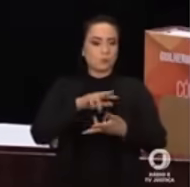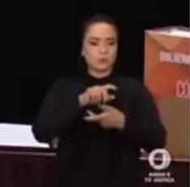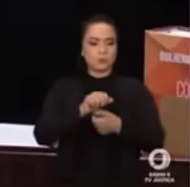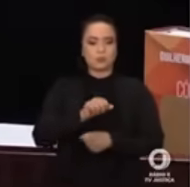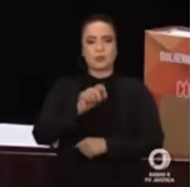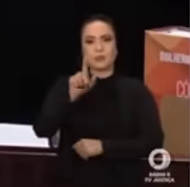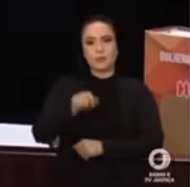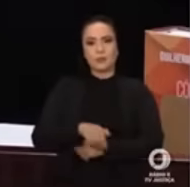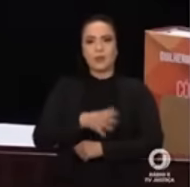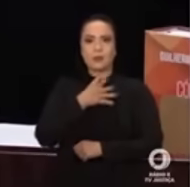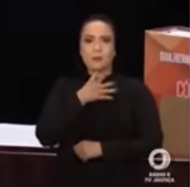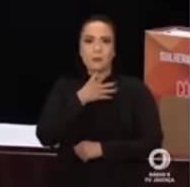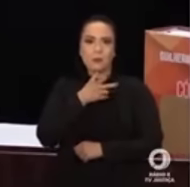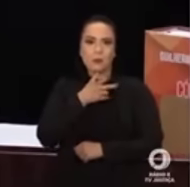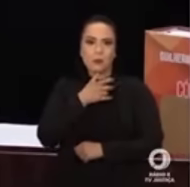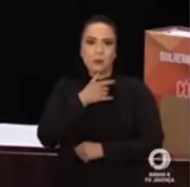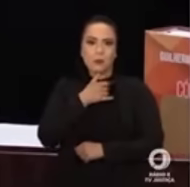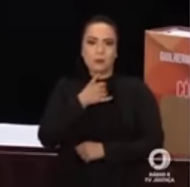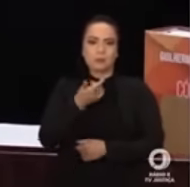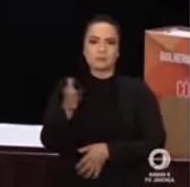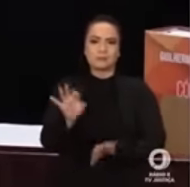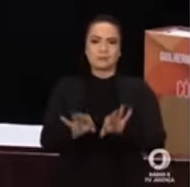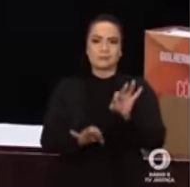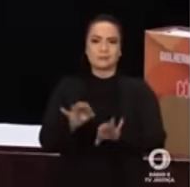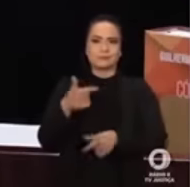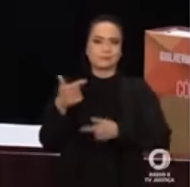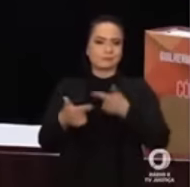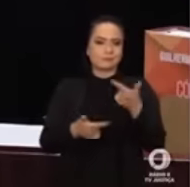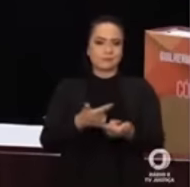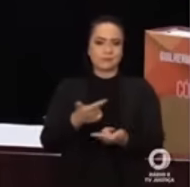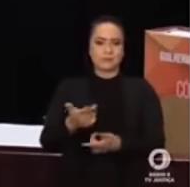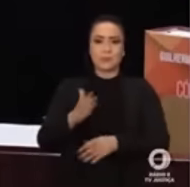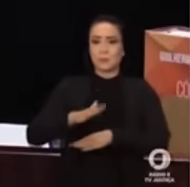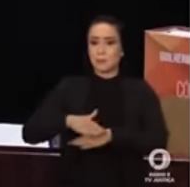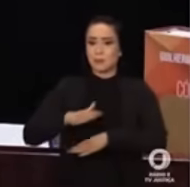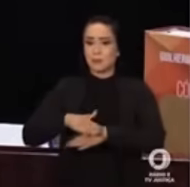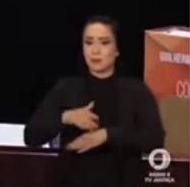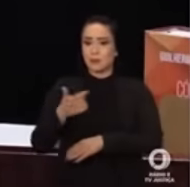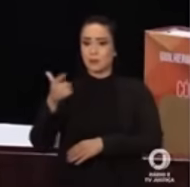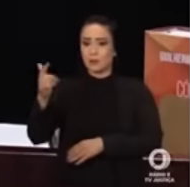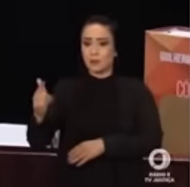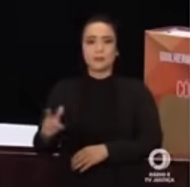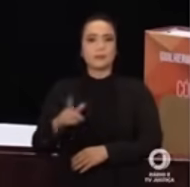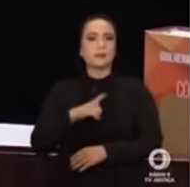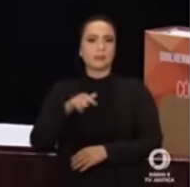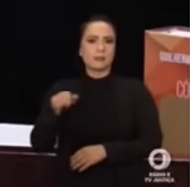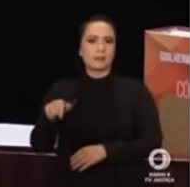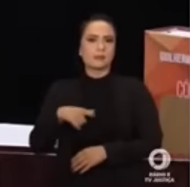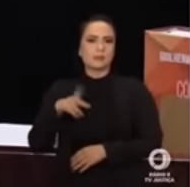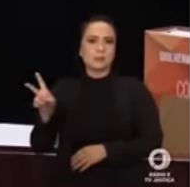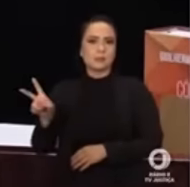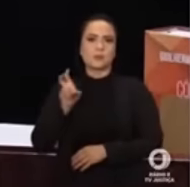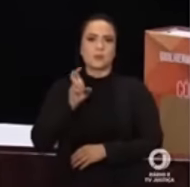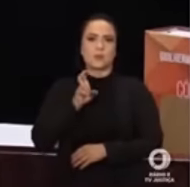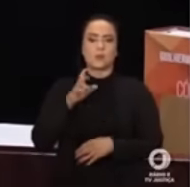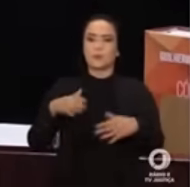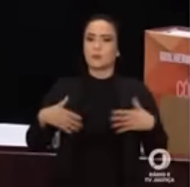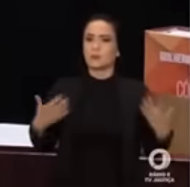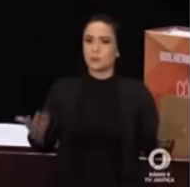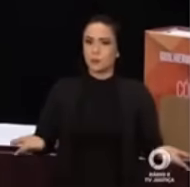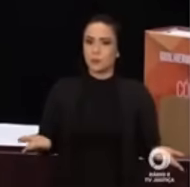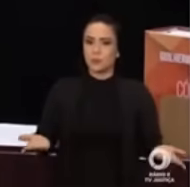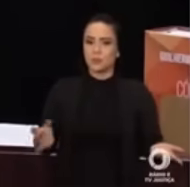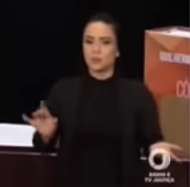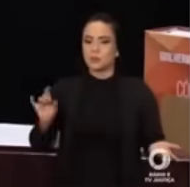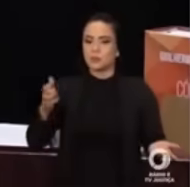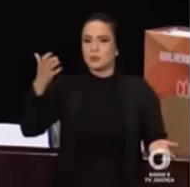a morosidade na prestação da jurisdição. Muito mais naqueles casos que tem esta conotação. Então, só